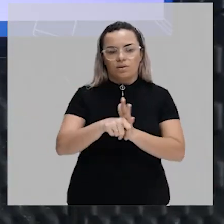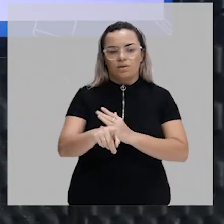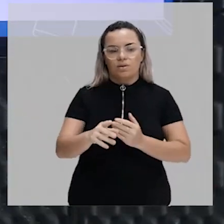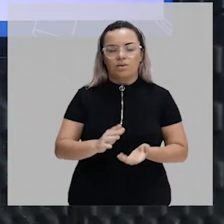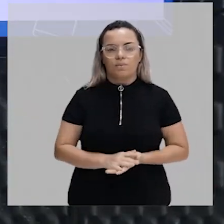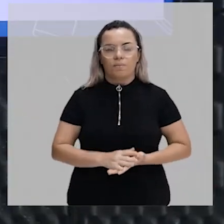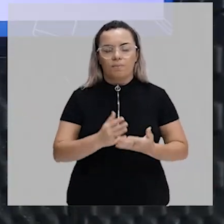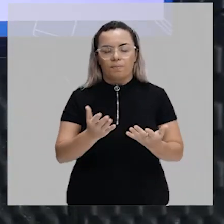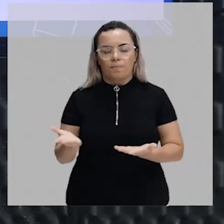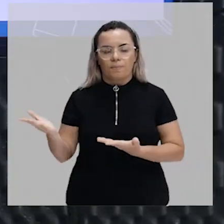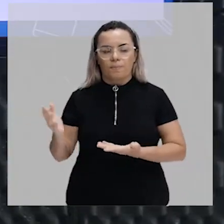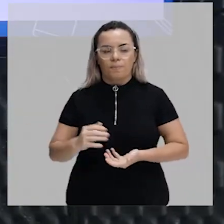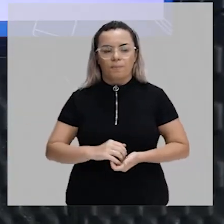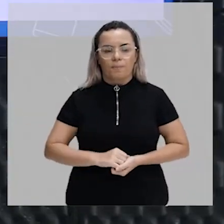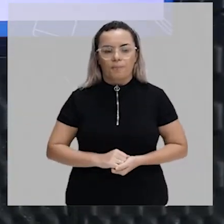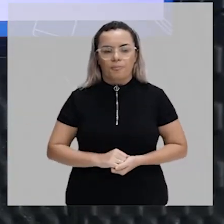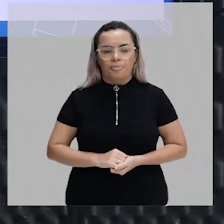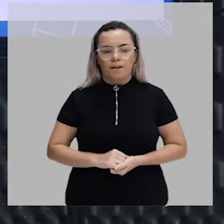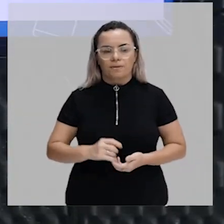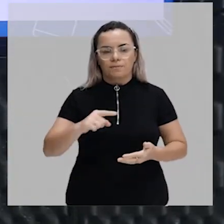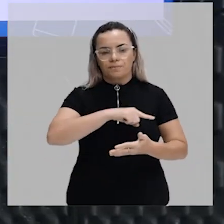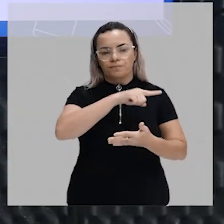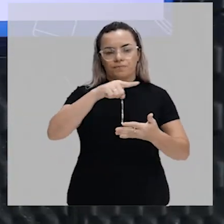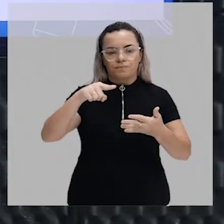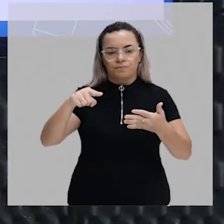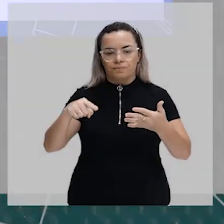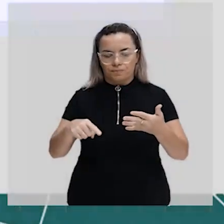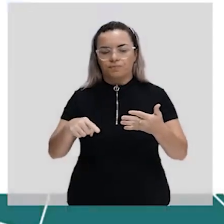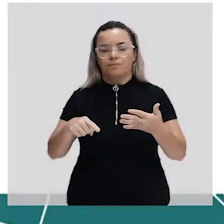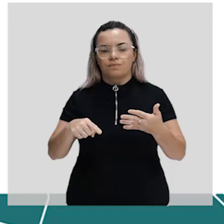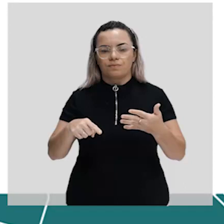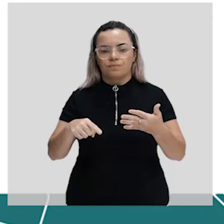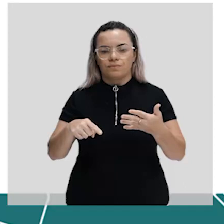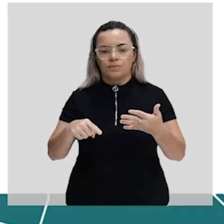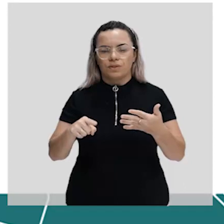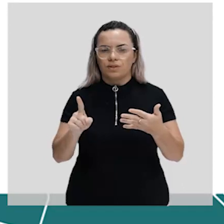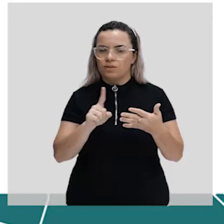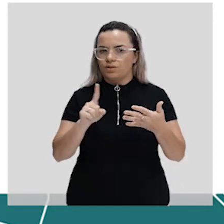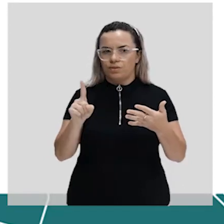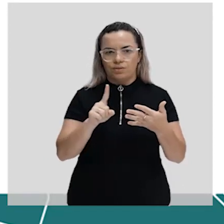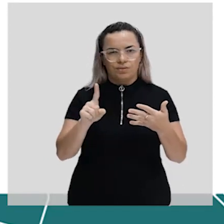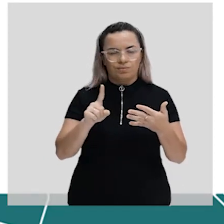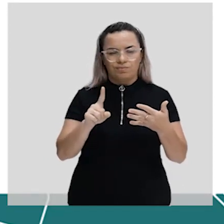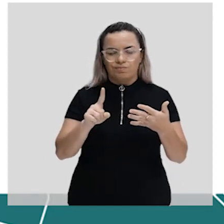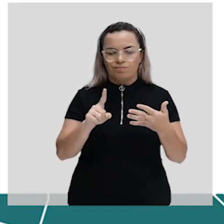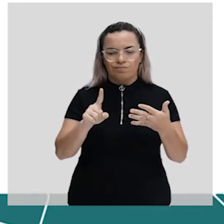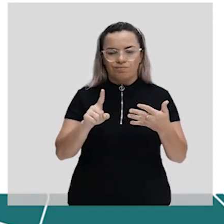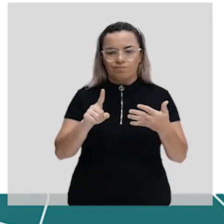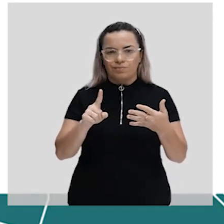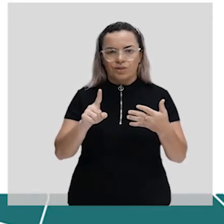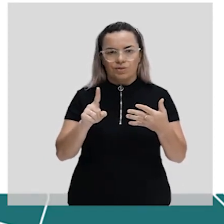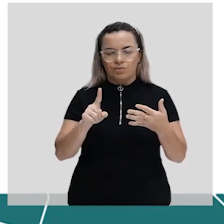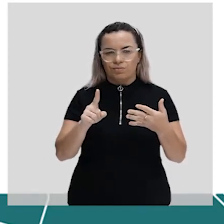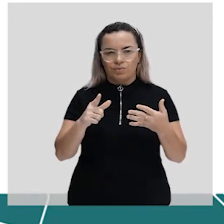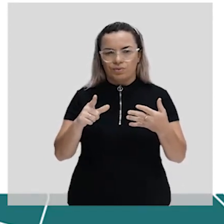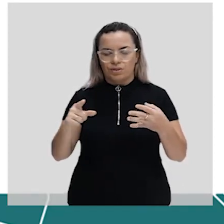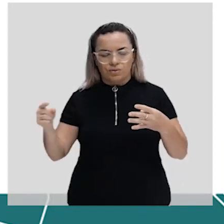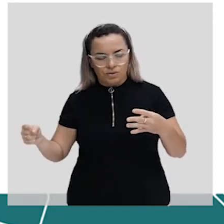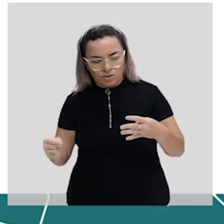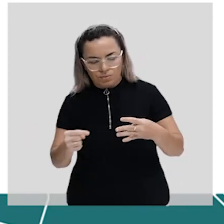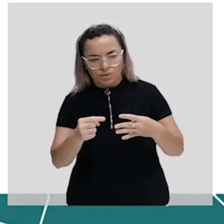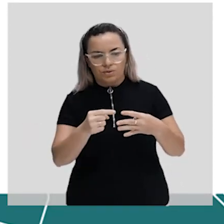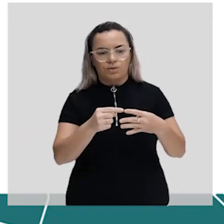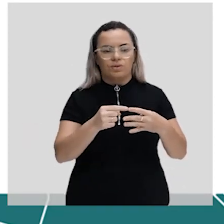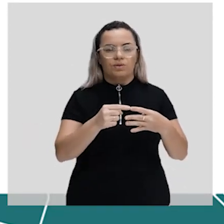Prestem bem atenção. Ó. Das alternativas abaixo, indique a que não se aplica ao simbolismo. Então, você vai olhar aqui todas essas questões e